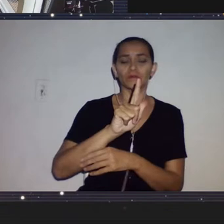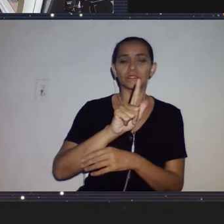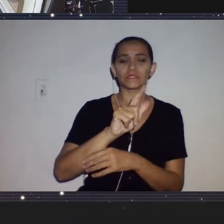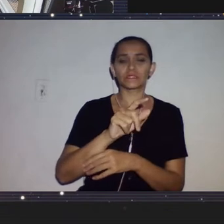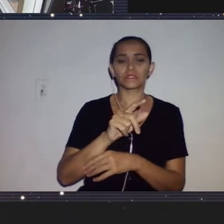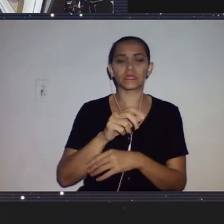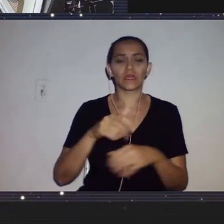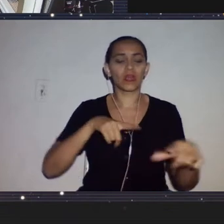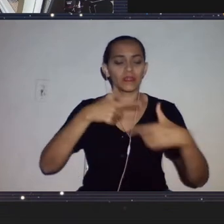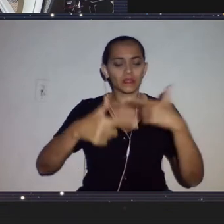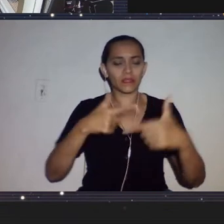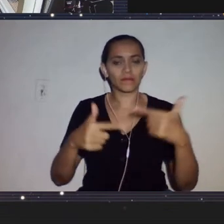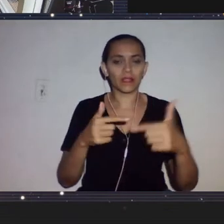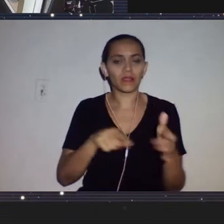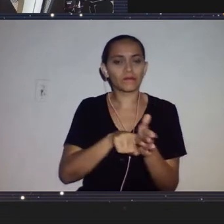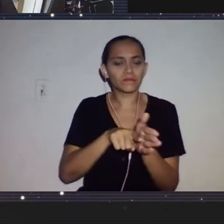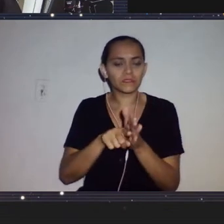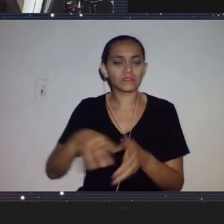como pesquisadora na área?